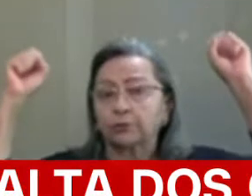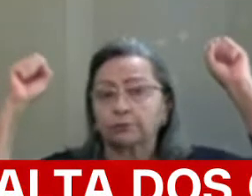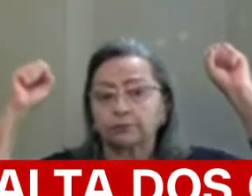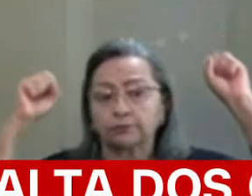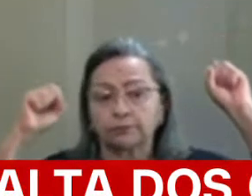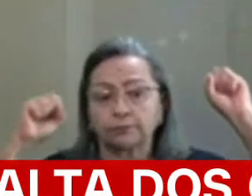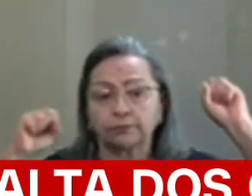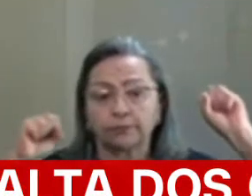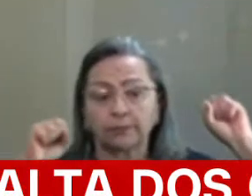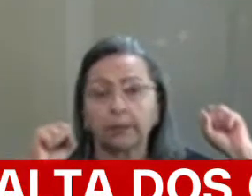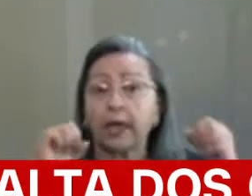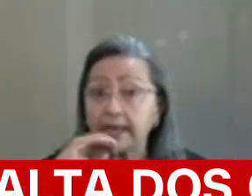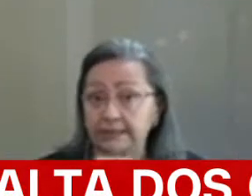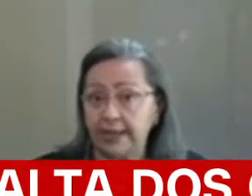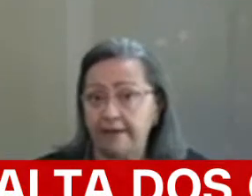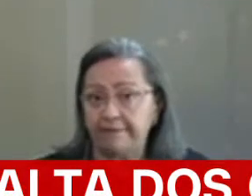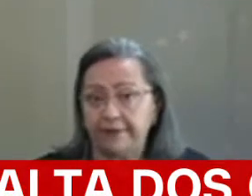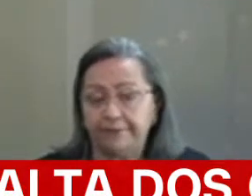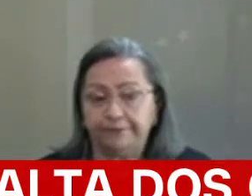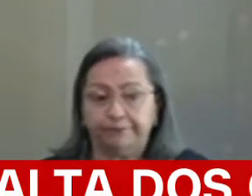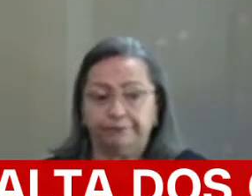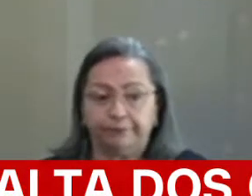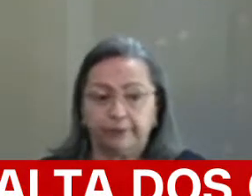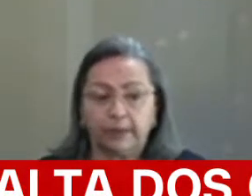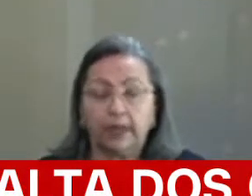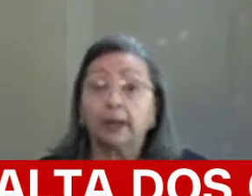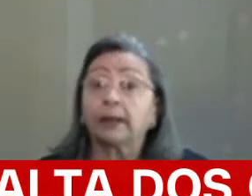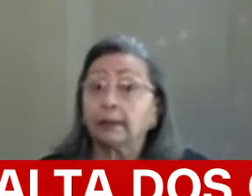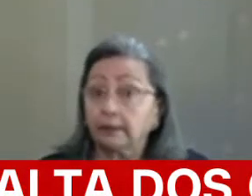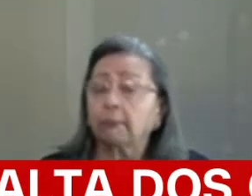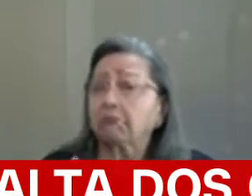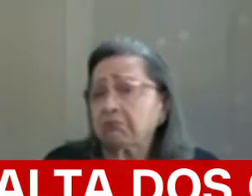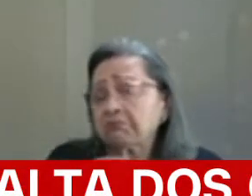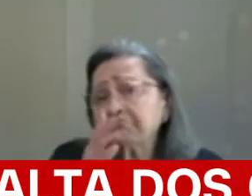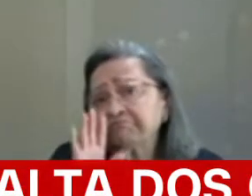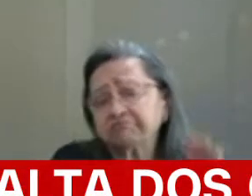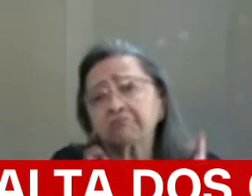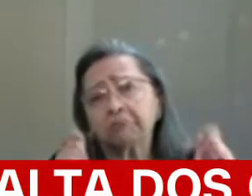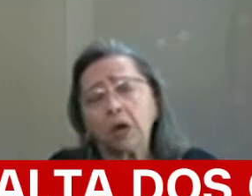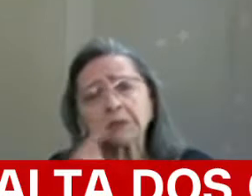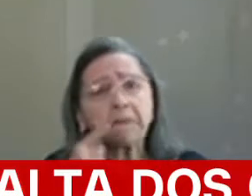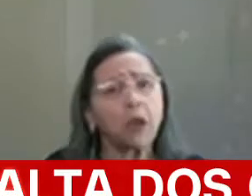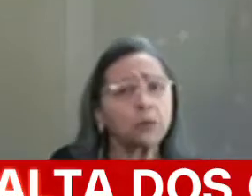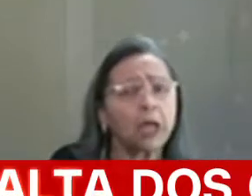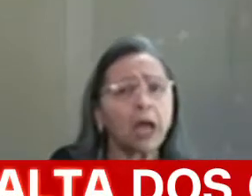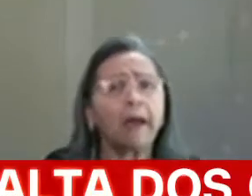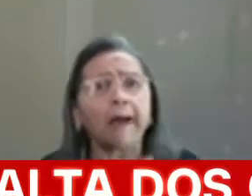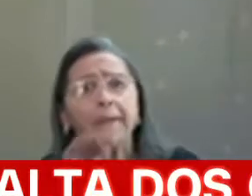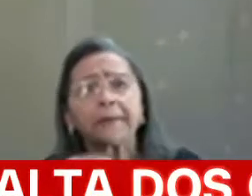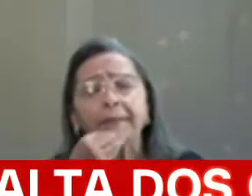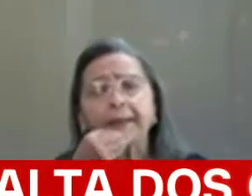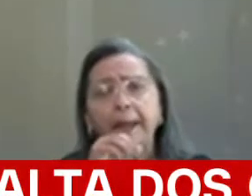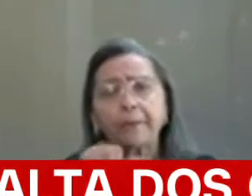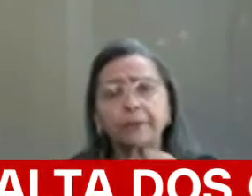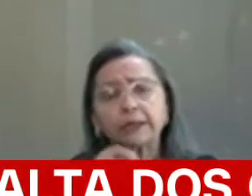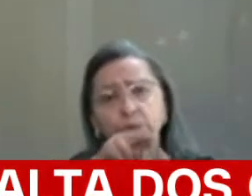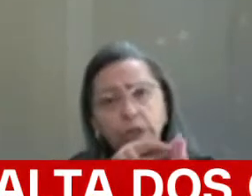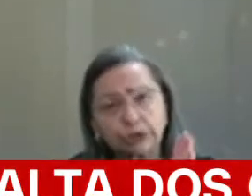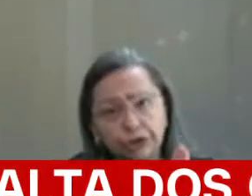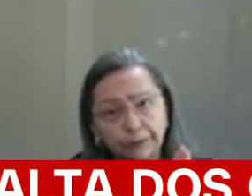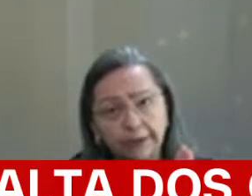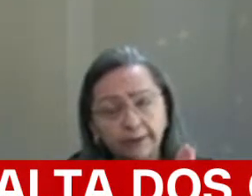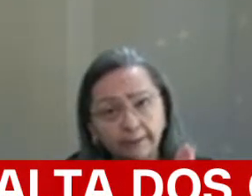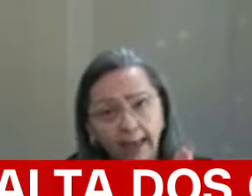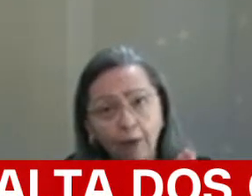o nosso STF. Embora se possa questionar a oportunidade da mudança do regime